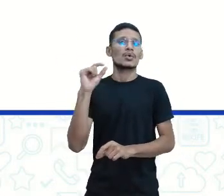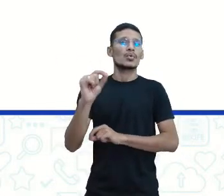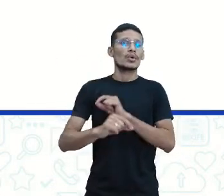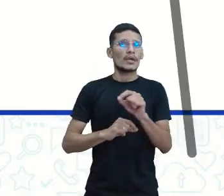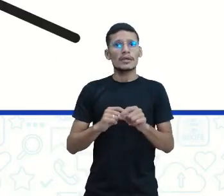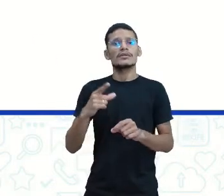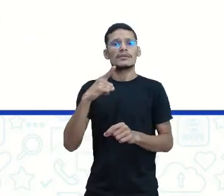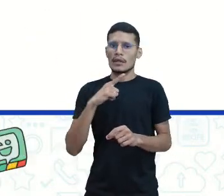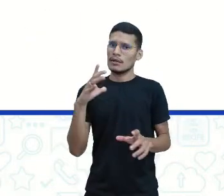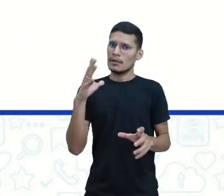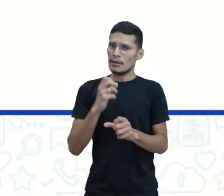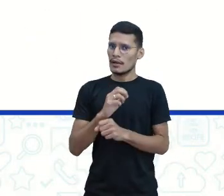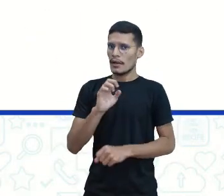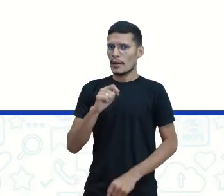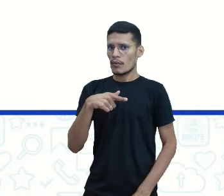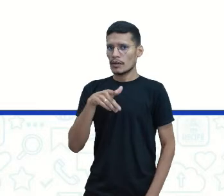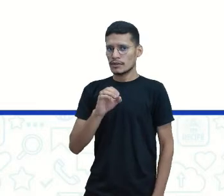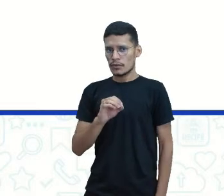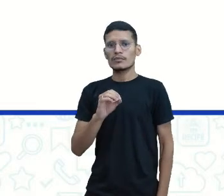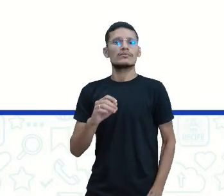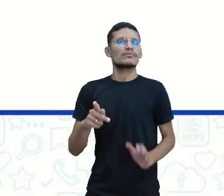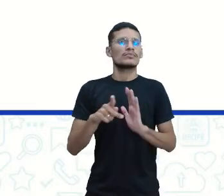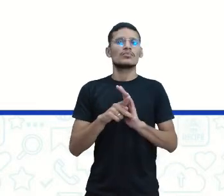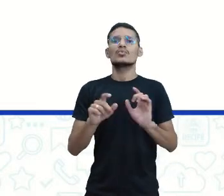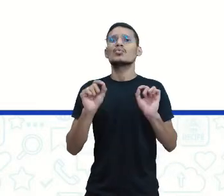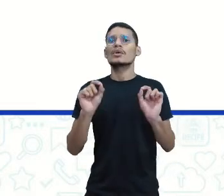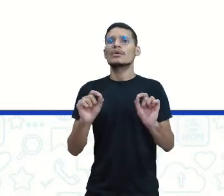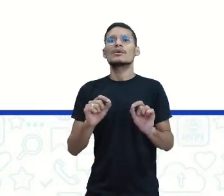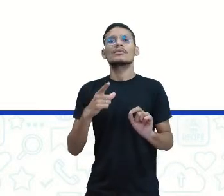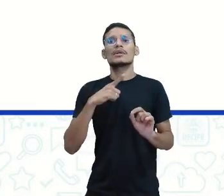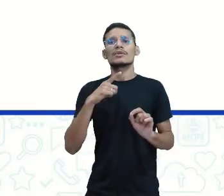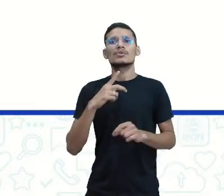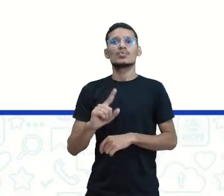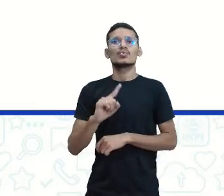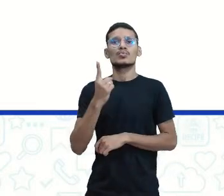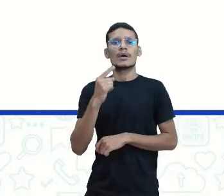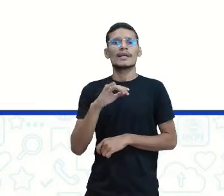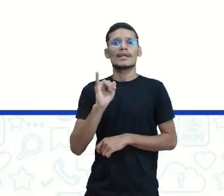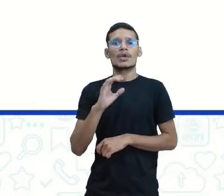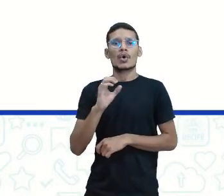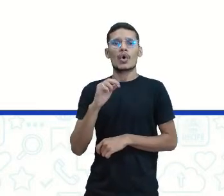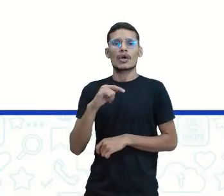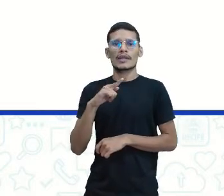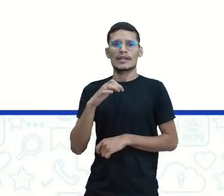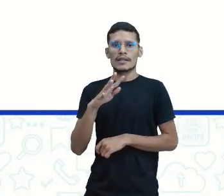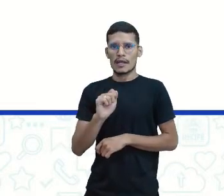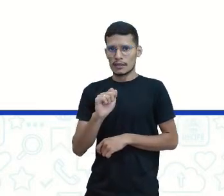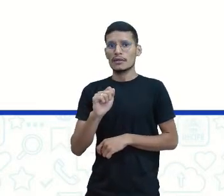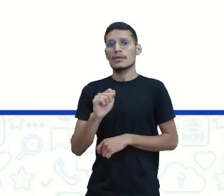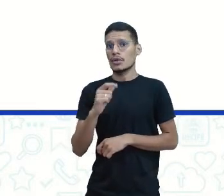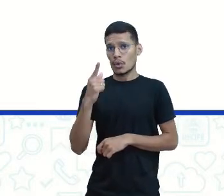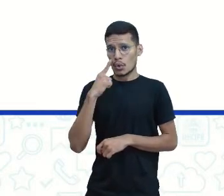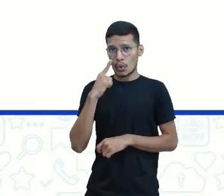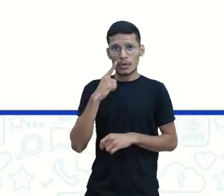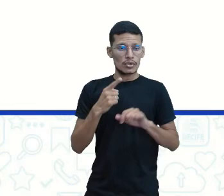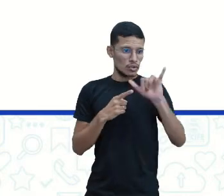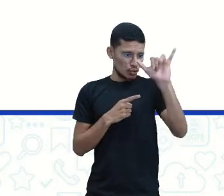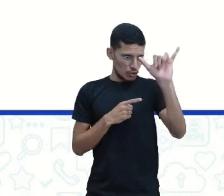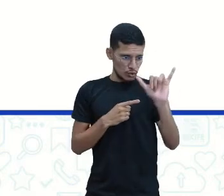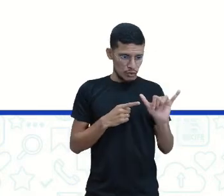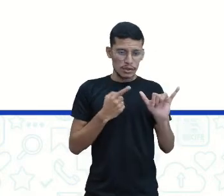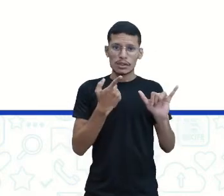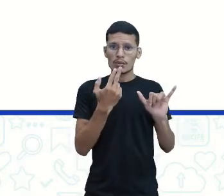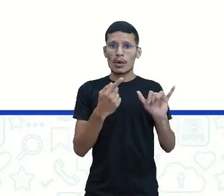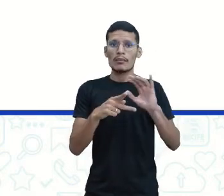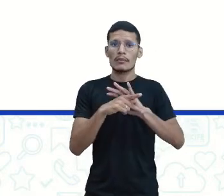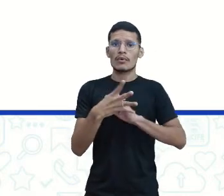uma equação, como eu falei para você, uma equação com apenas uma incógnita. Eu tenho que 2y é igual